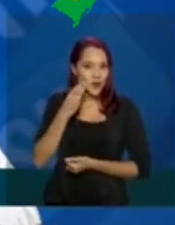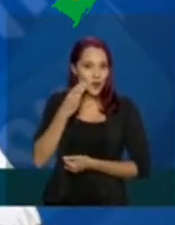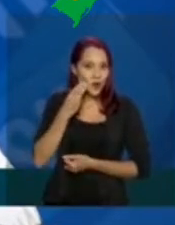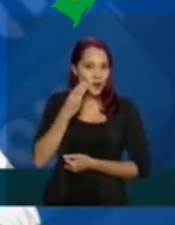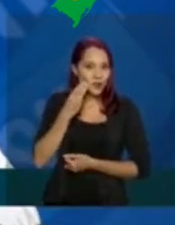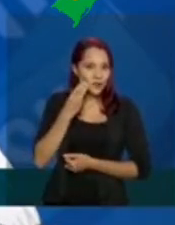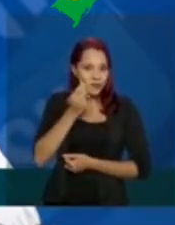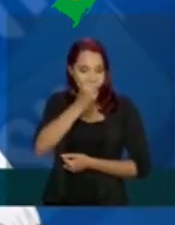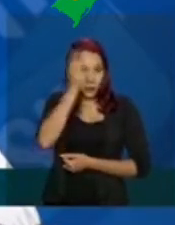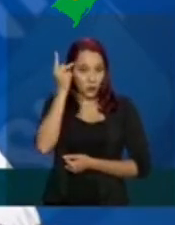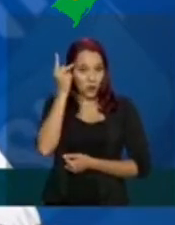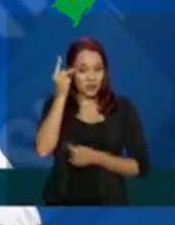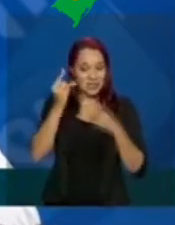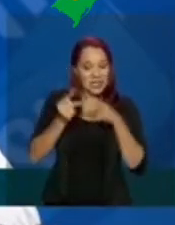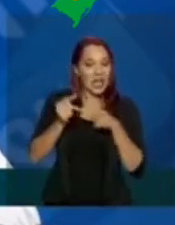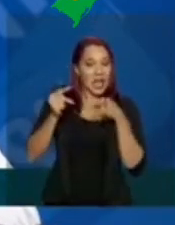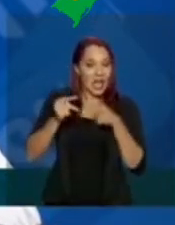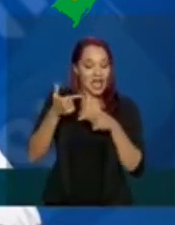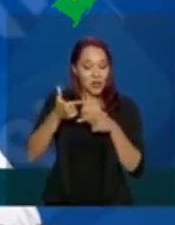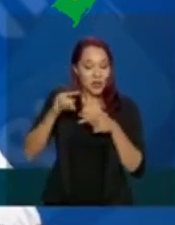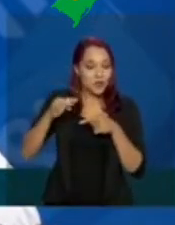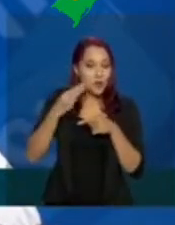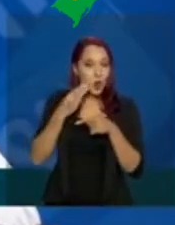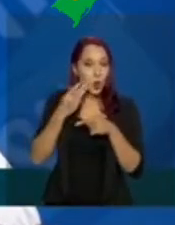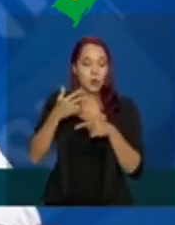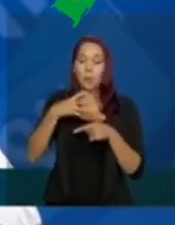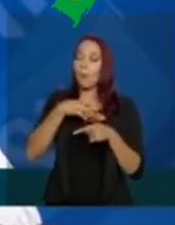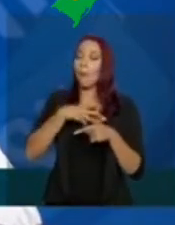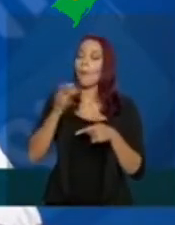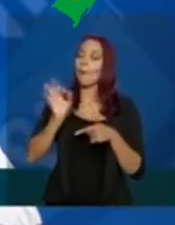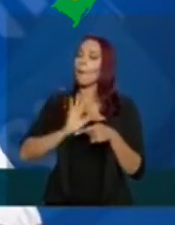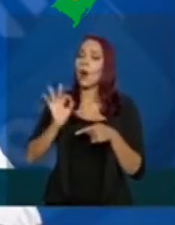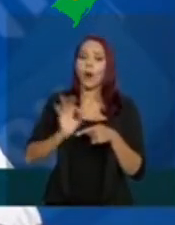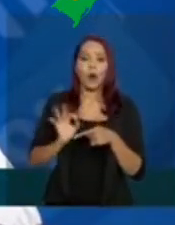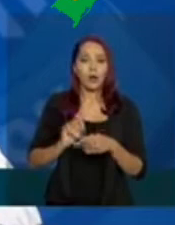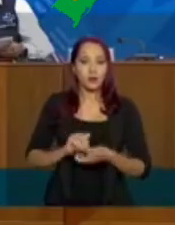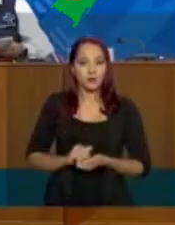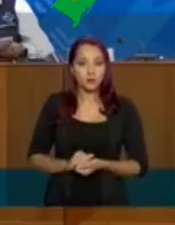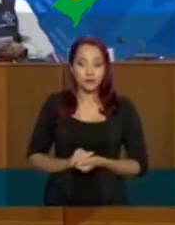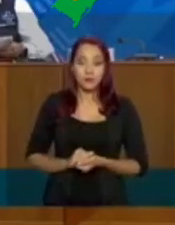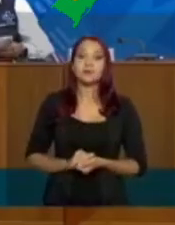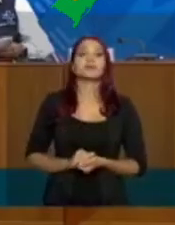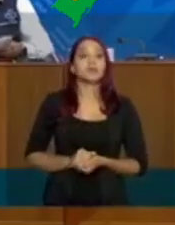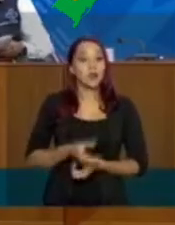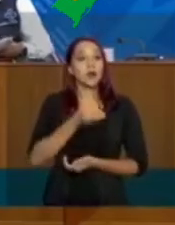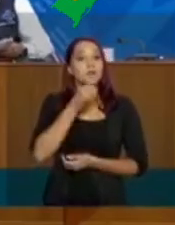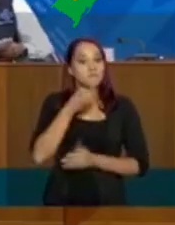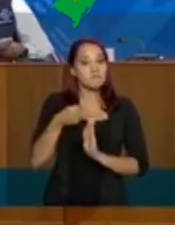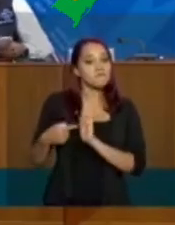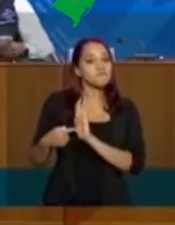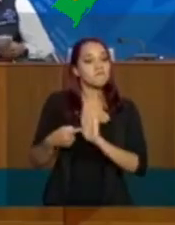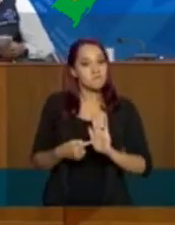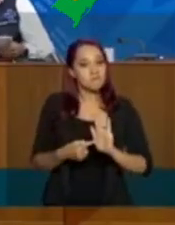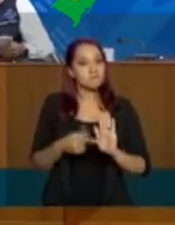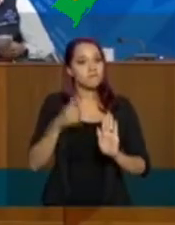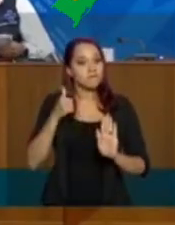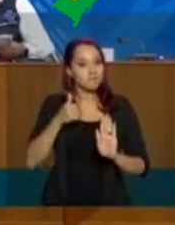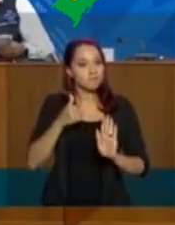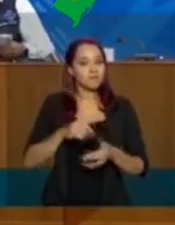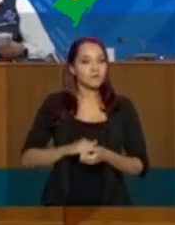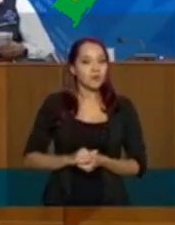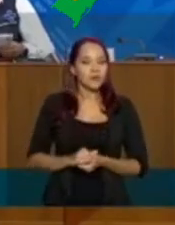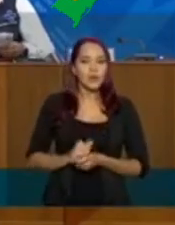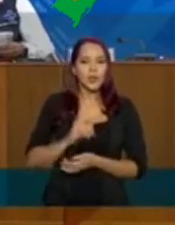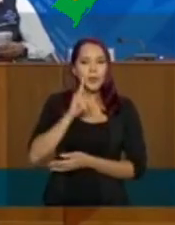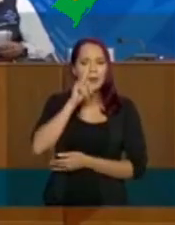seja, 2.100.000, dizem que não tem nenhum sintoma. Que é um enorme de um indicador também.